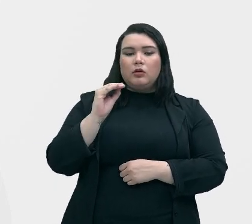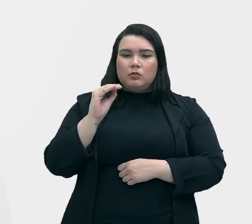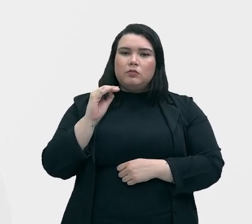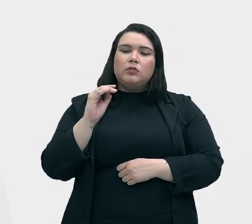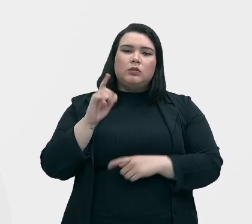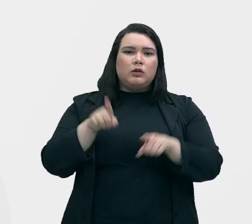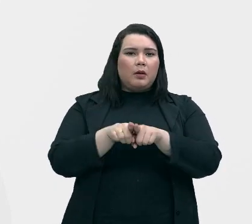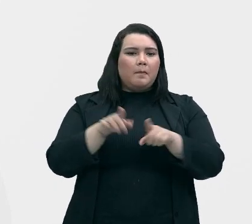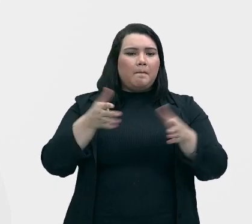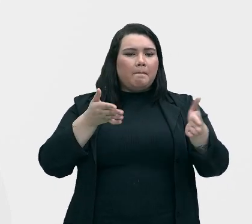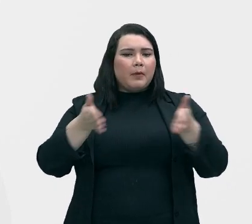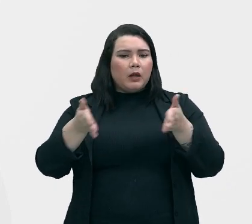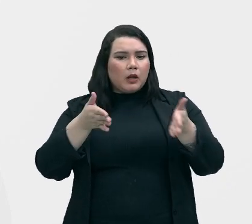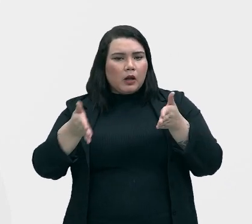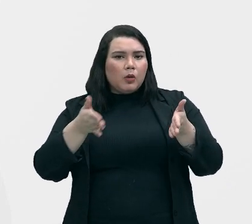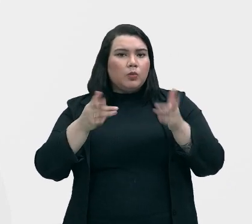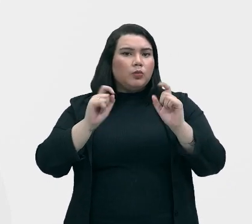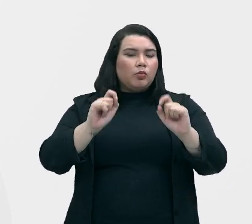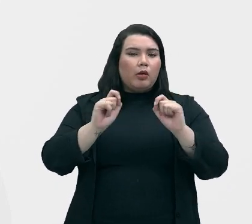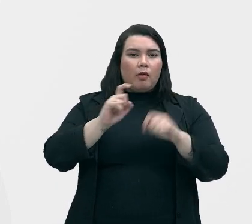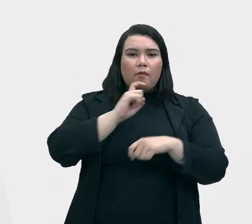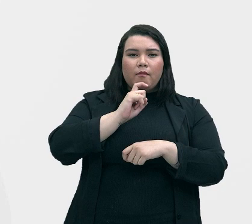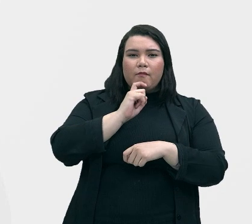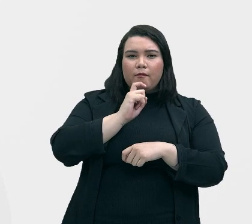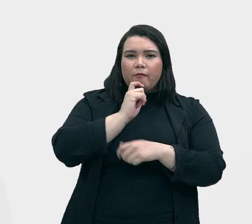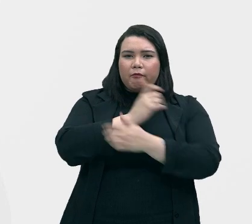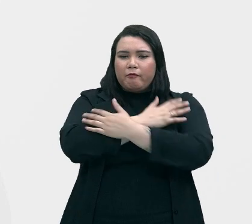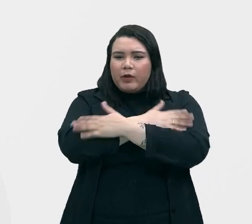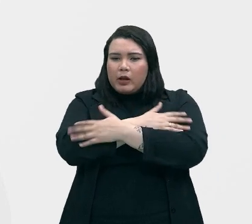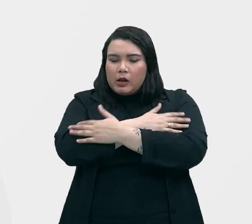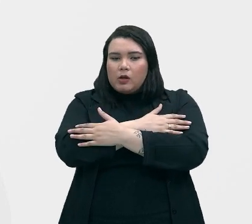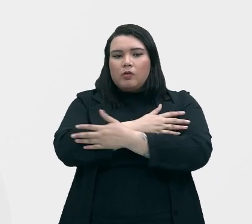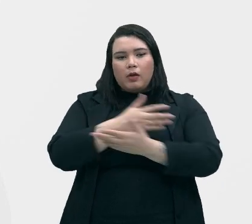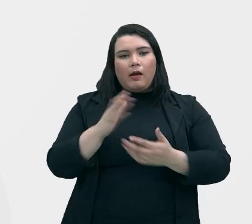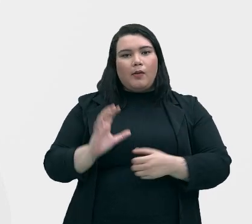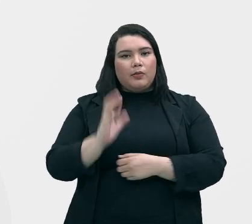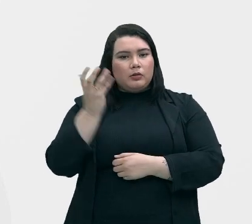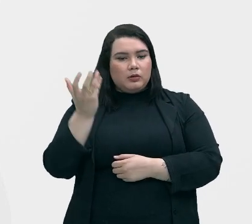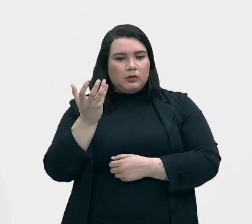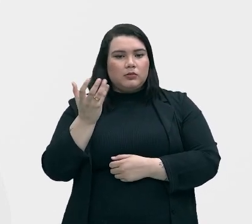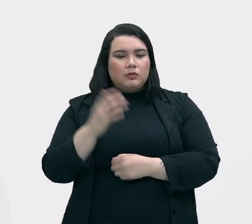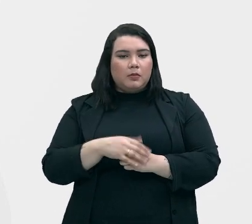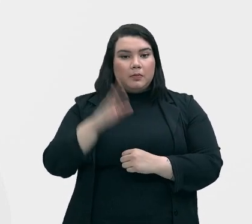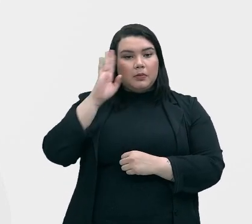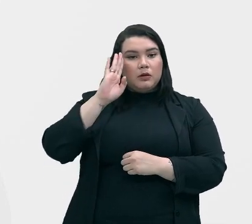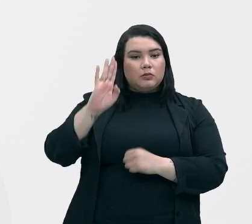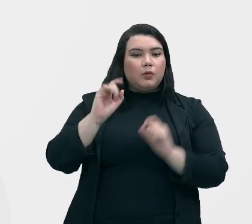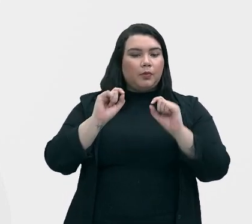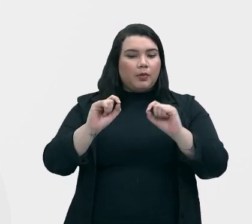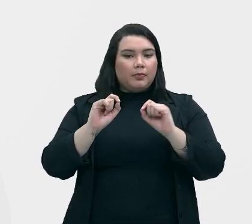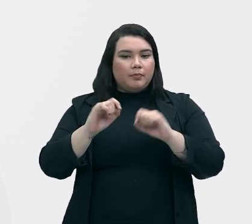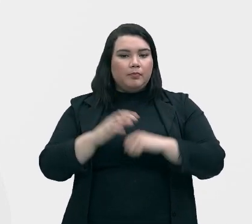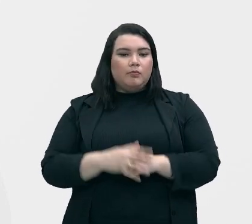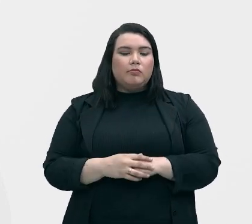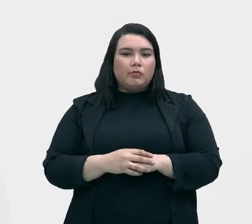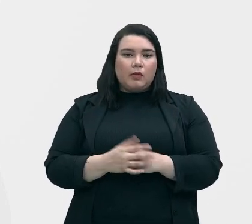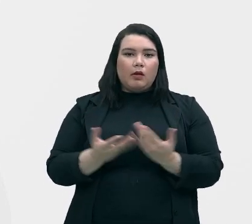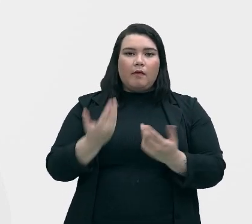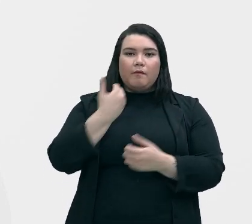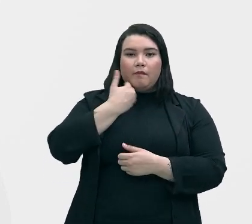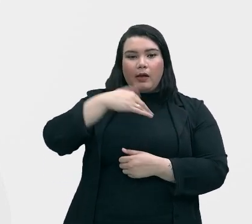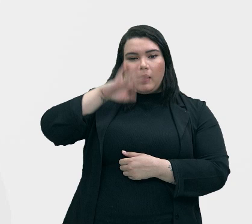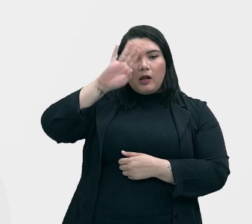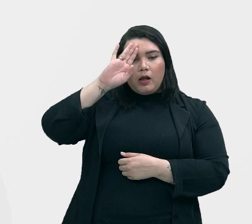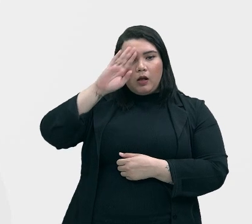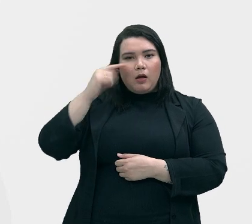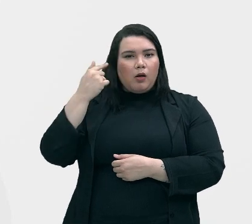principalmente quando nos encontramos em estações frias. Então, os principais sintomas aí para essa doença são